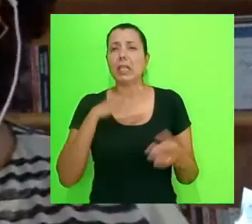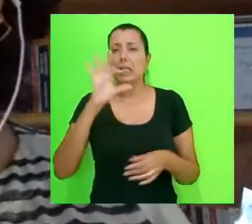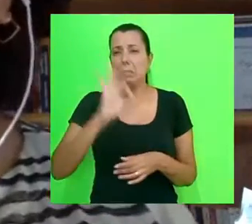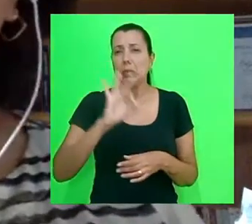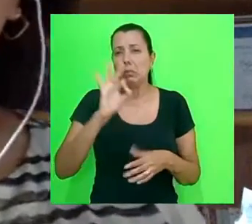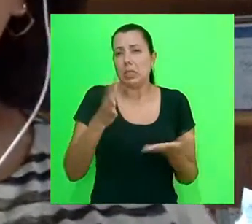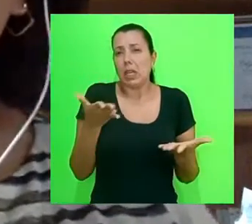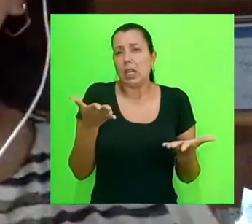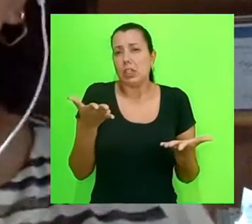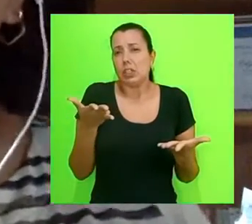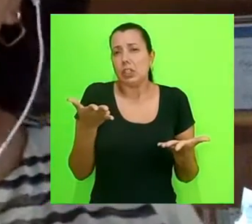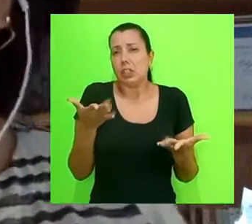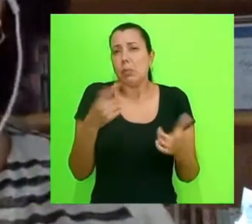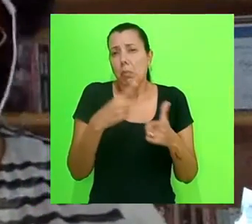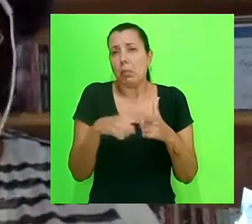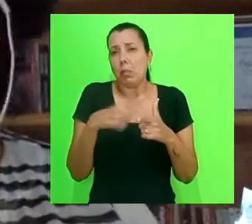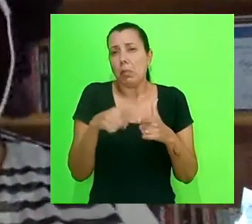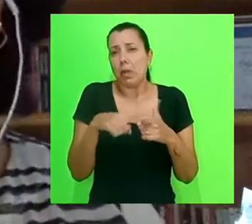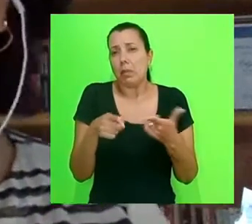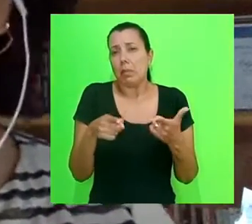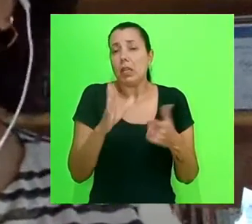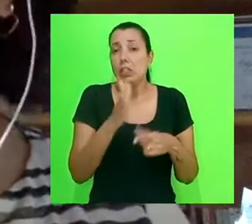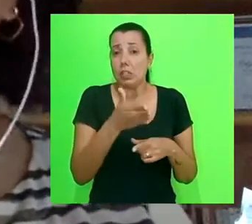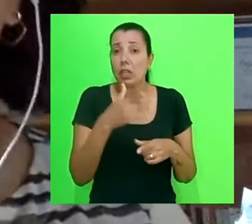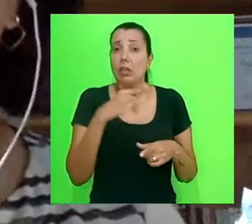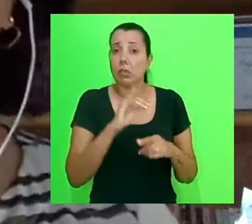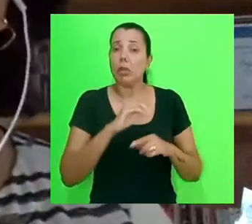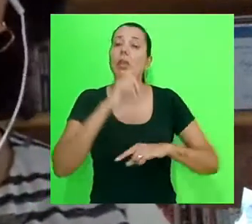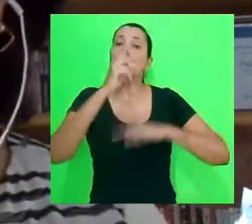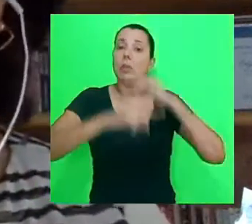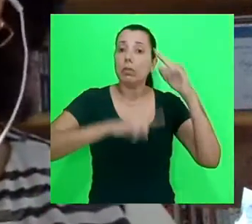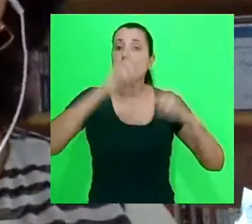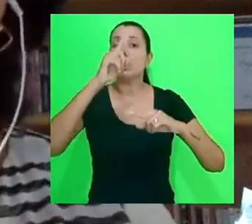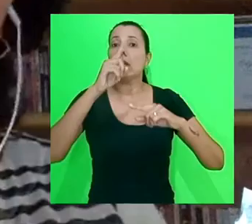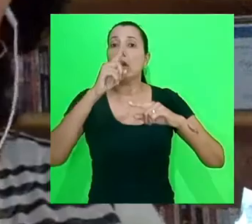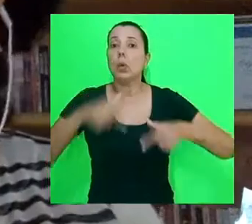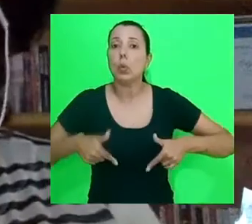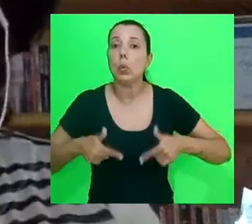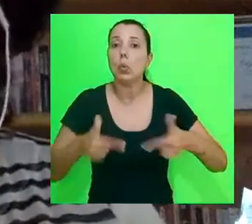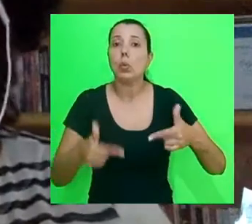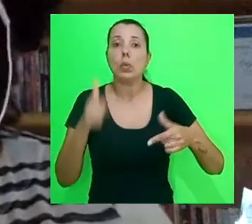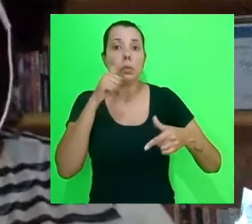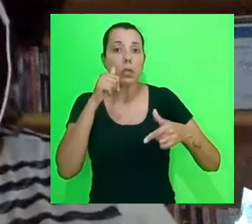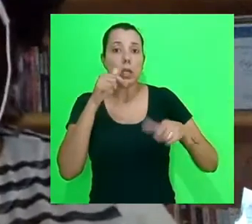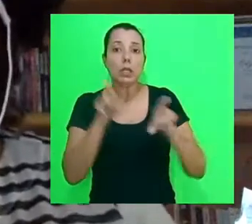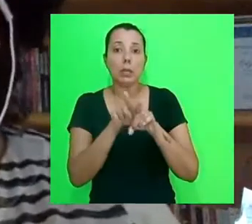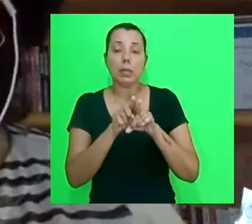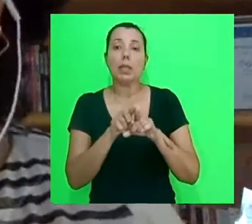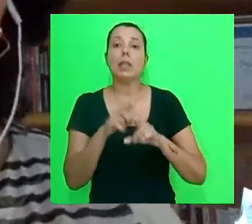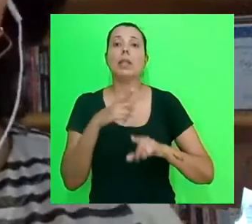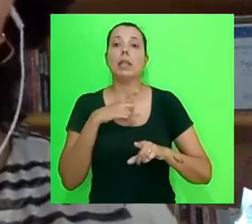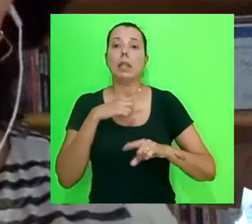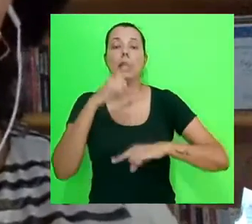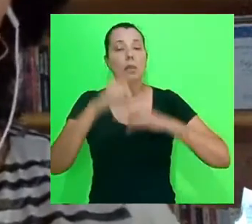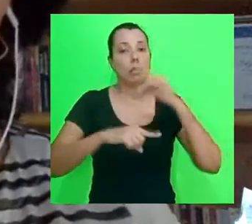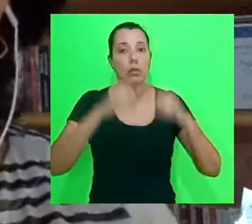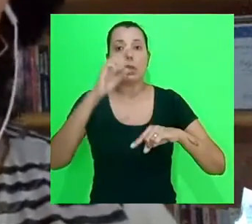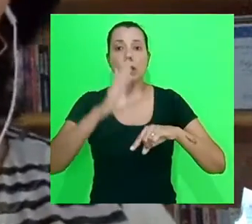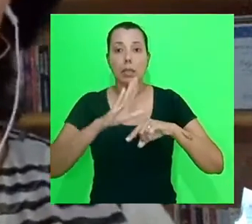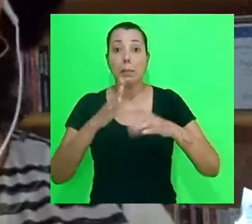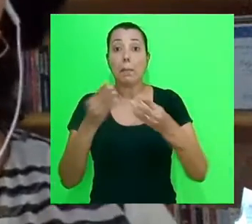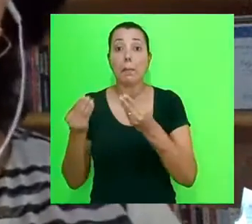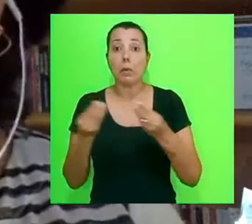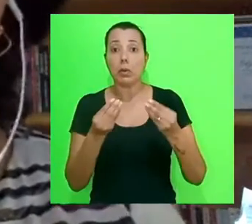Olha, o que os teóricos falam a respeito de tudo é de que nada será exatamente como era antes da